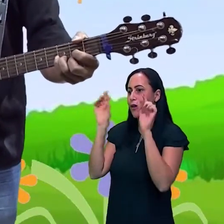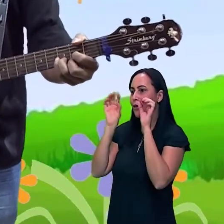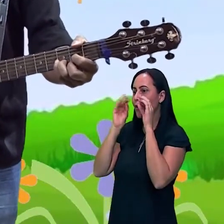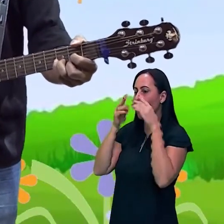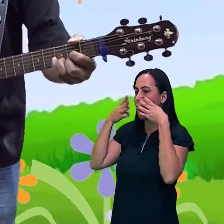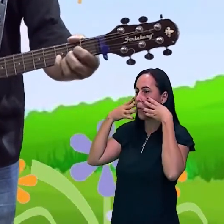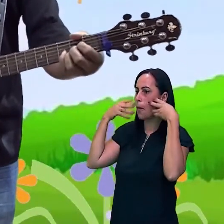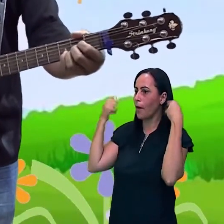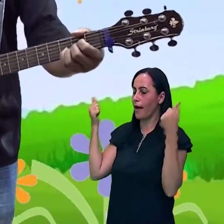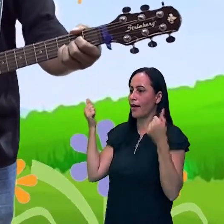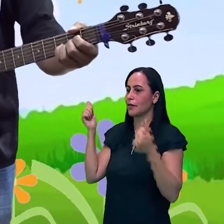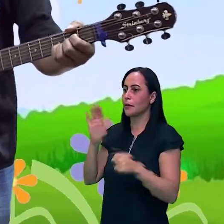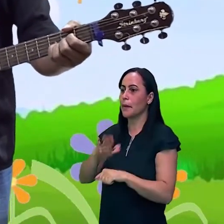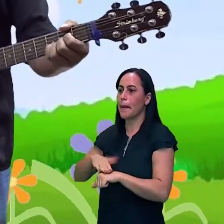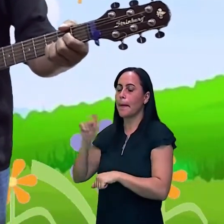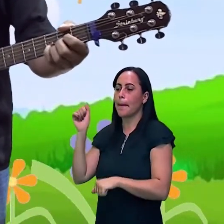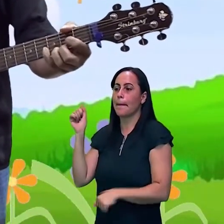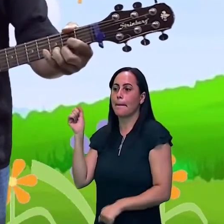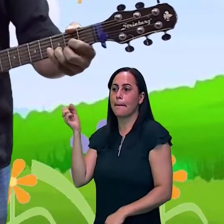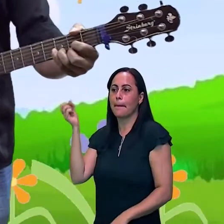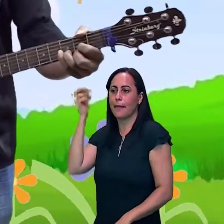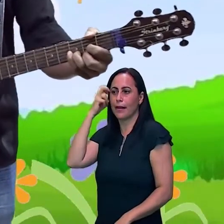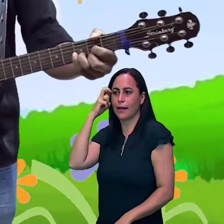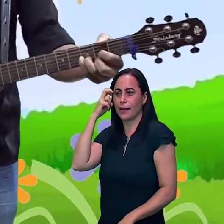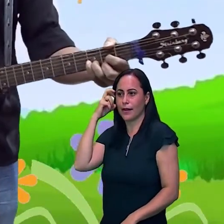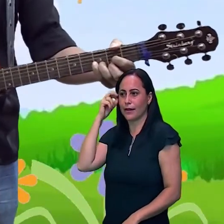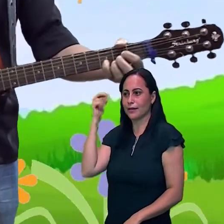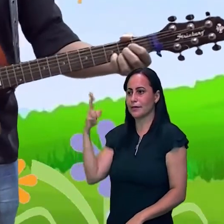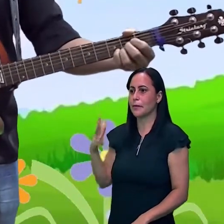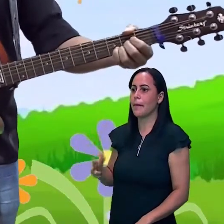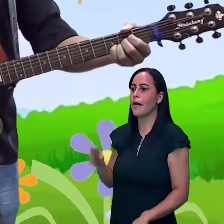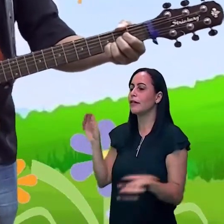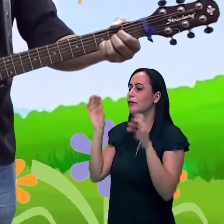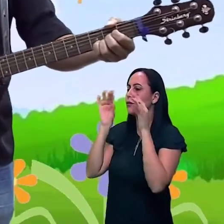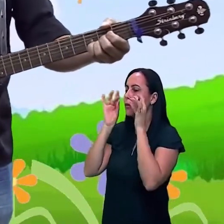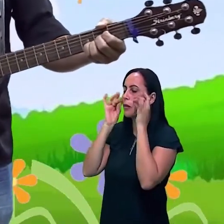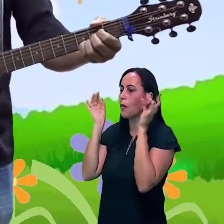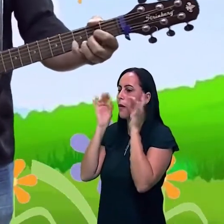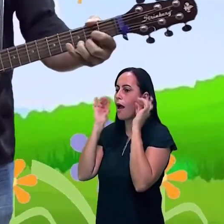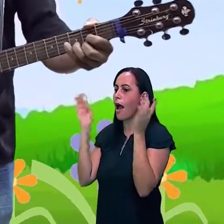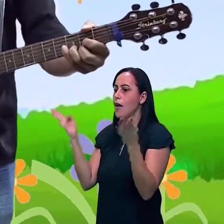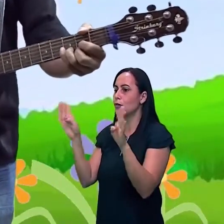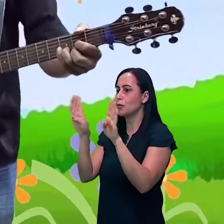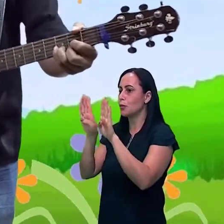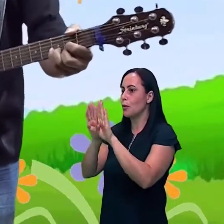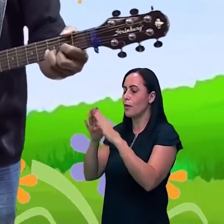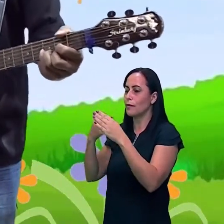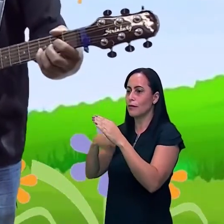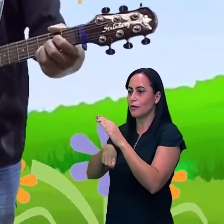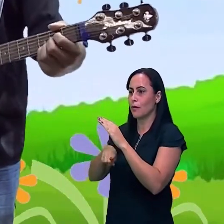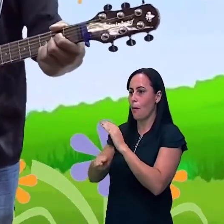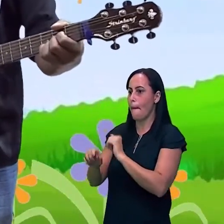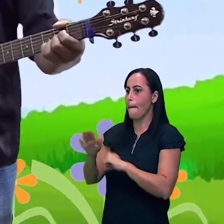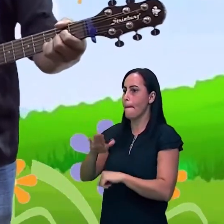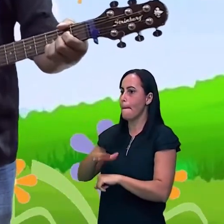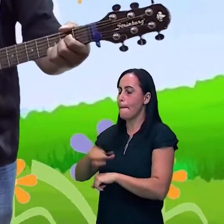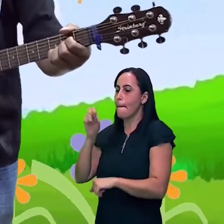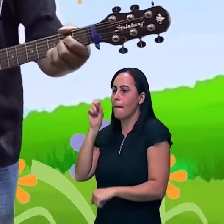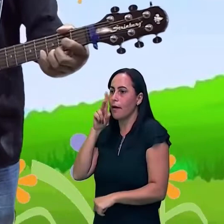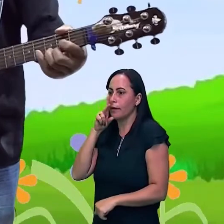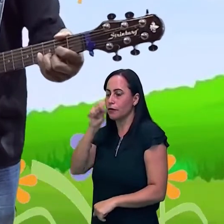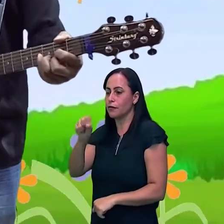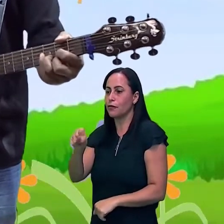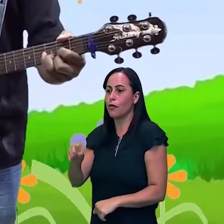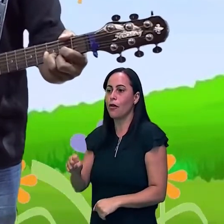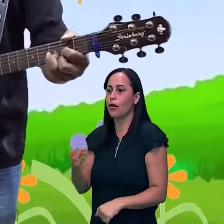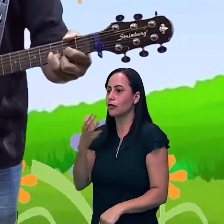sabido que o rato, que atravessa o portão, que é mais forte que o cachorro, que